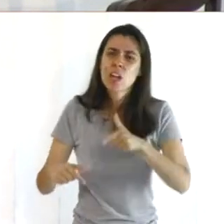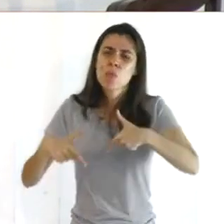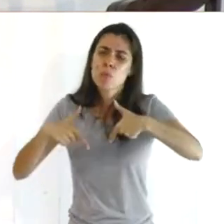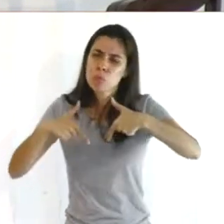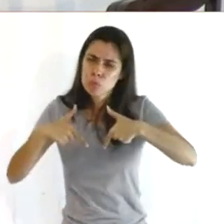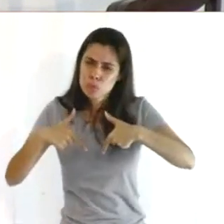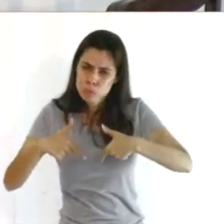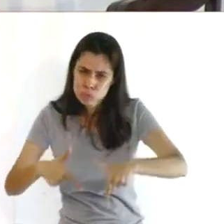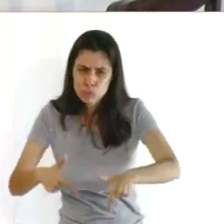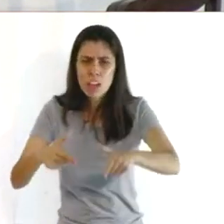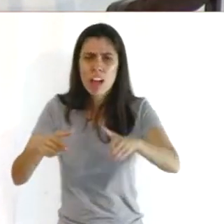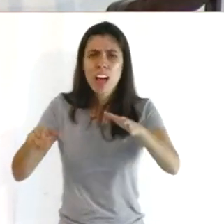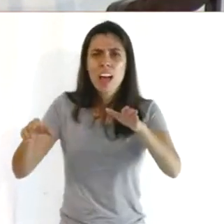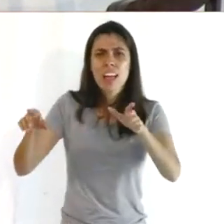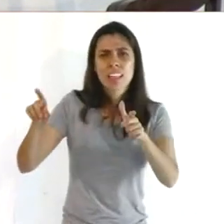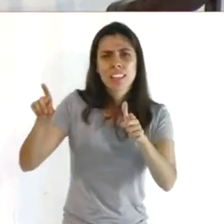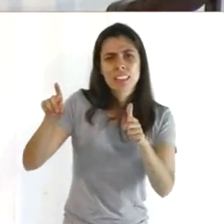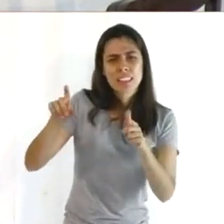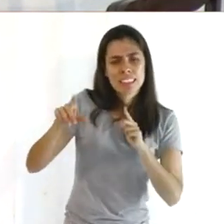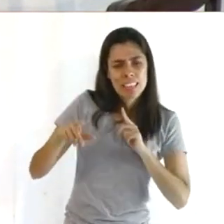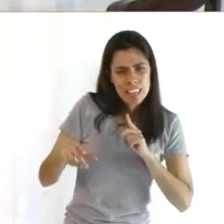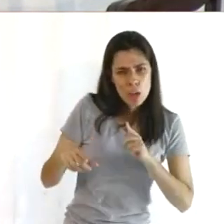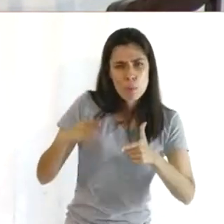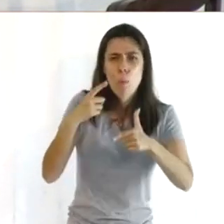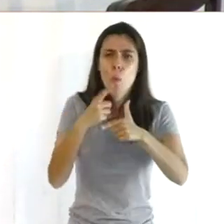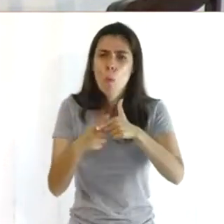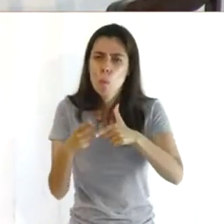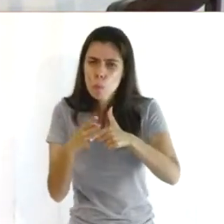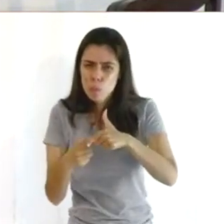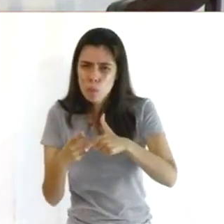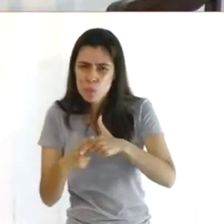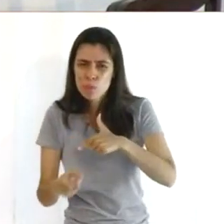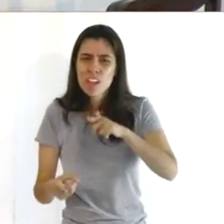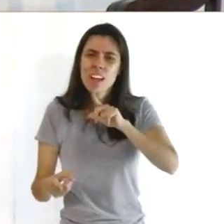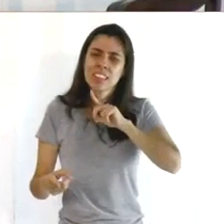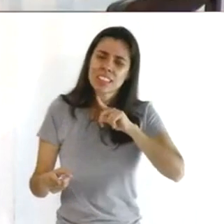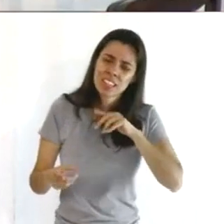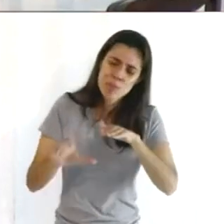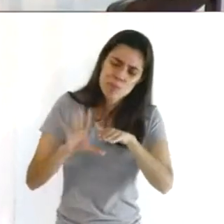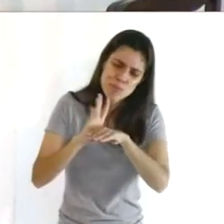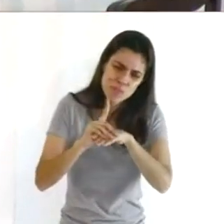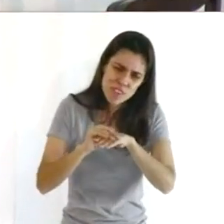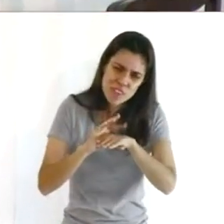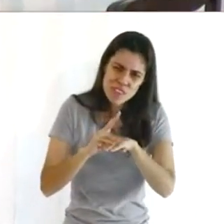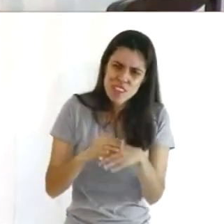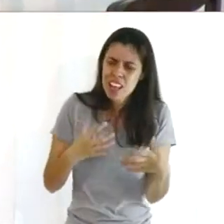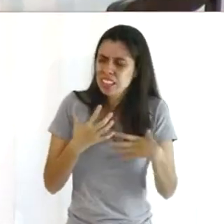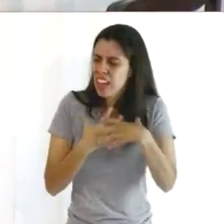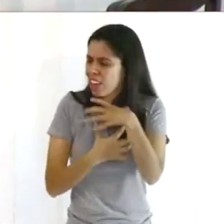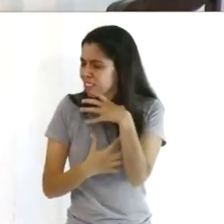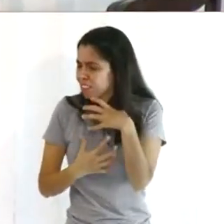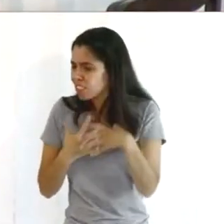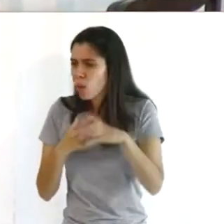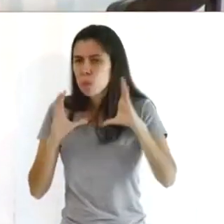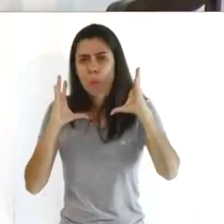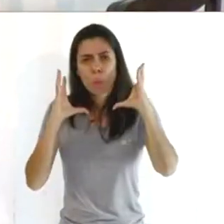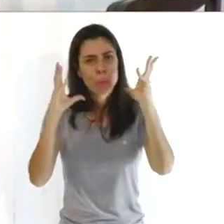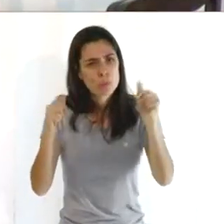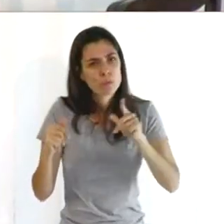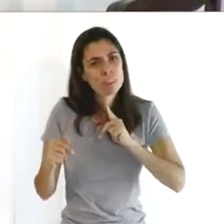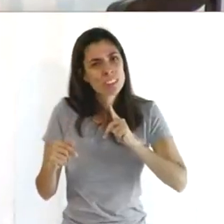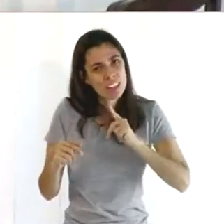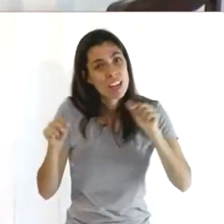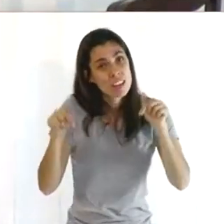cristão, o servo de Deus, o discípulo do Senhor Jesus não está isento de passar por aflição. O nosso Senhor Jesus já disse isso para